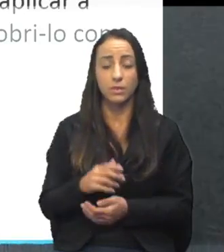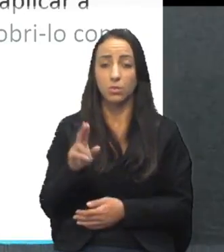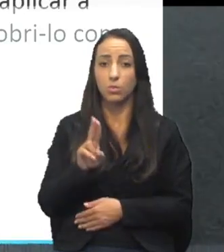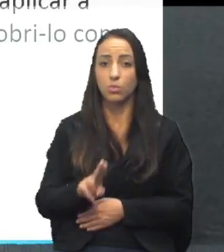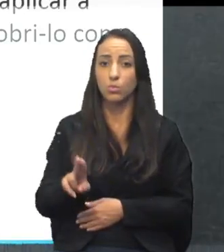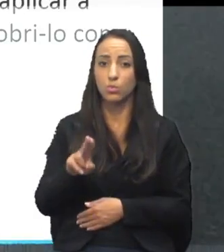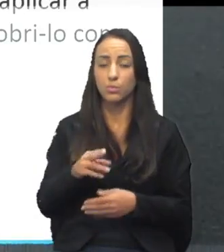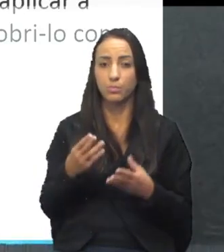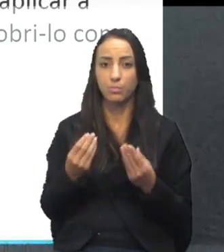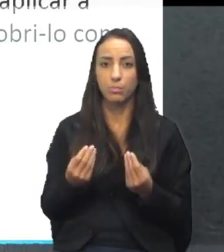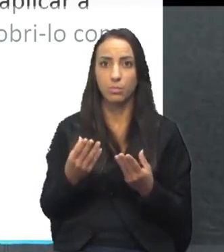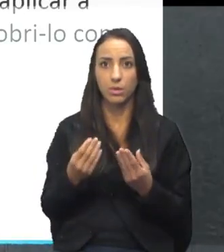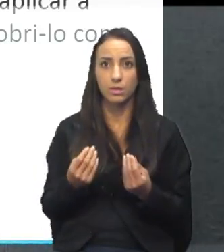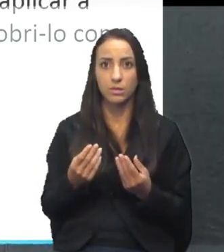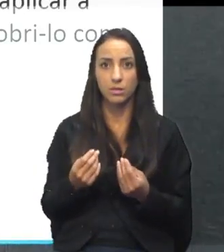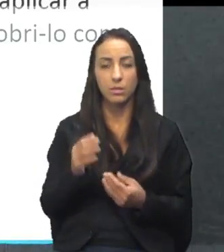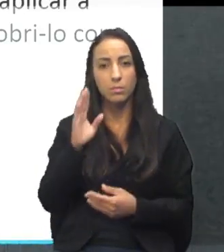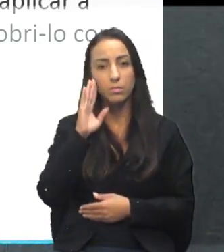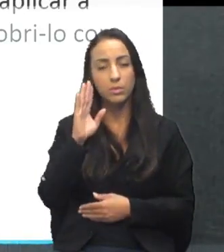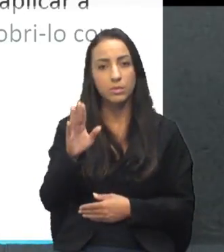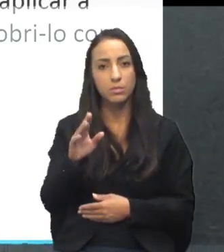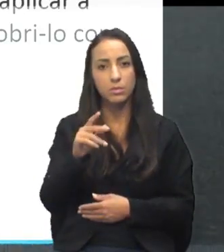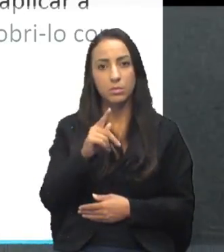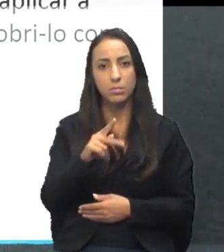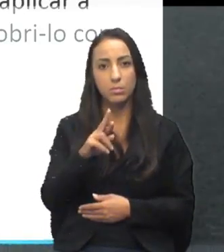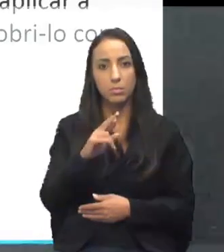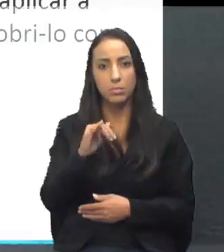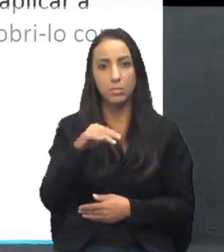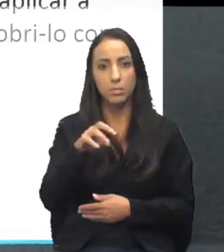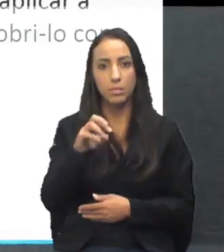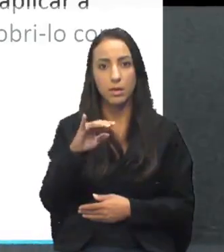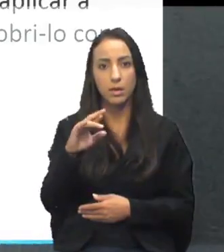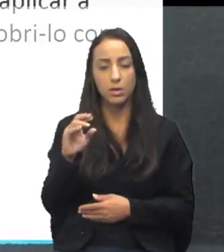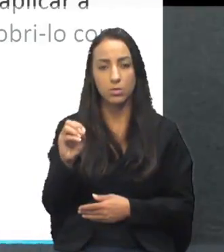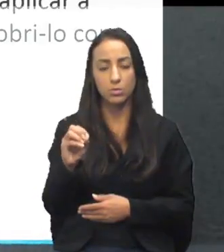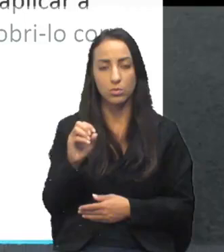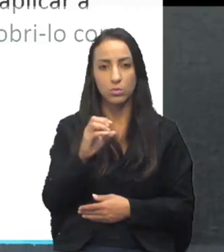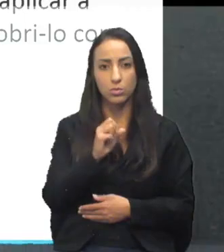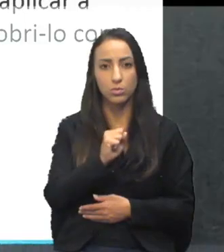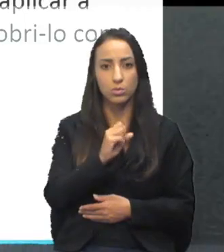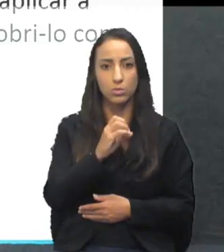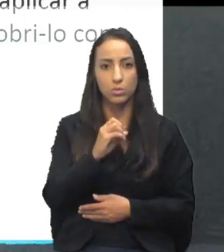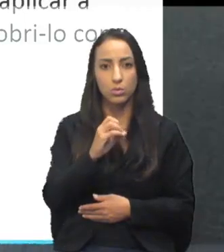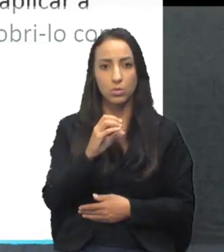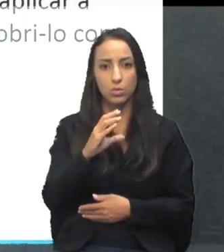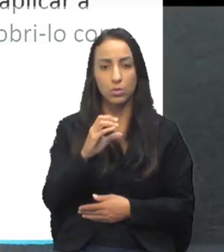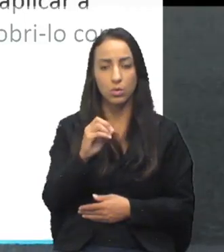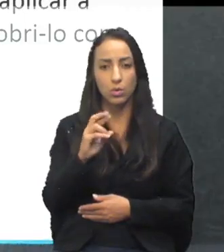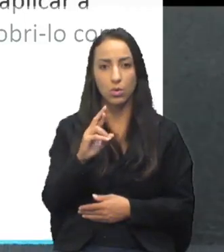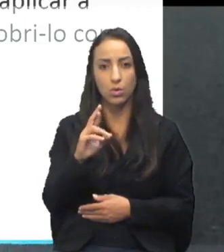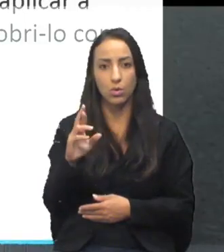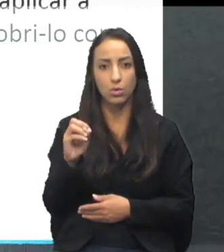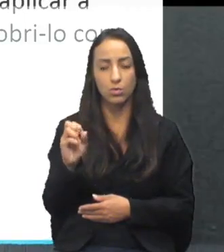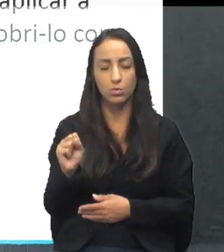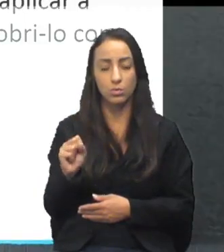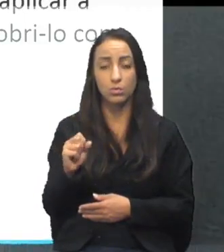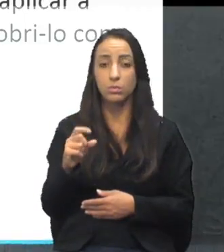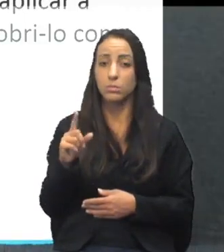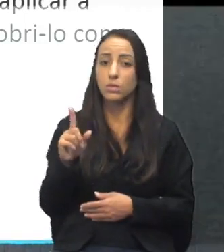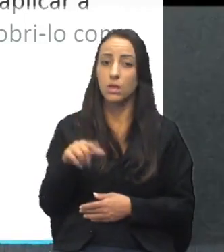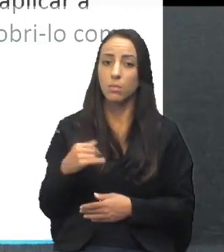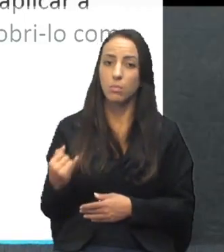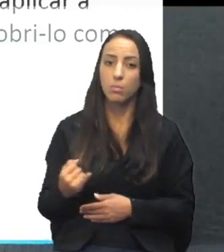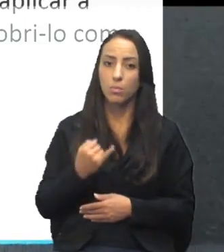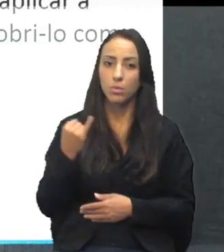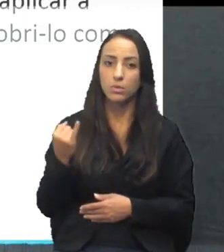frequente, principalmente em atendimento de primeiros socorros, por isso é importante conhecer esta habilidade, né?